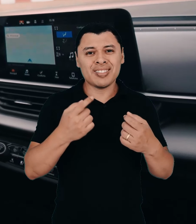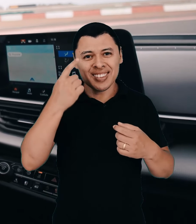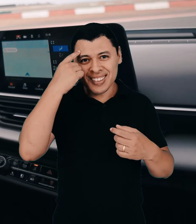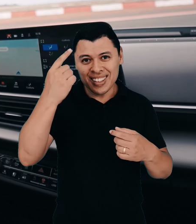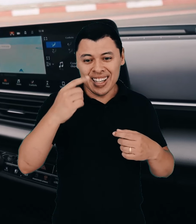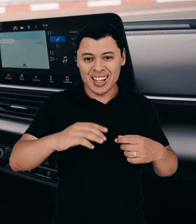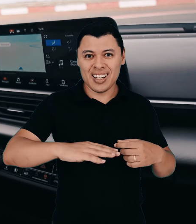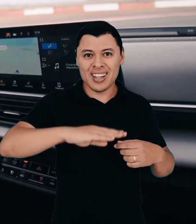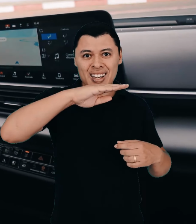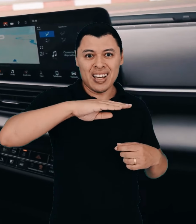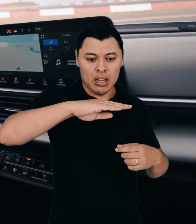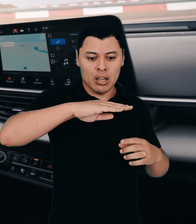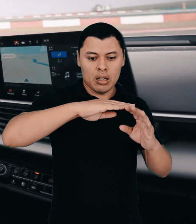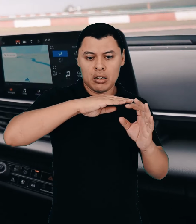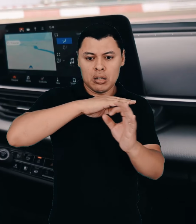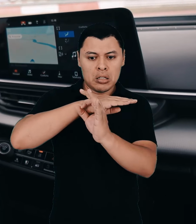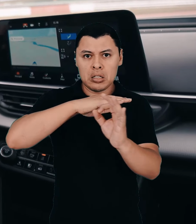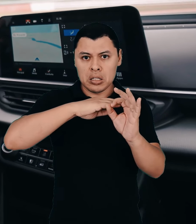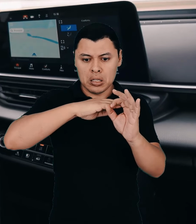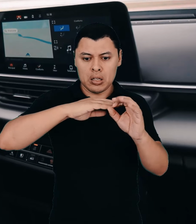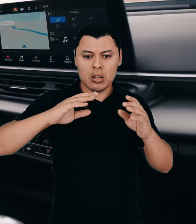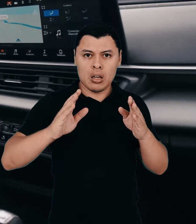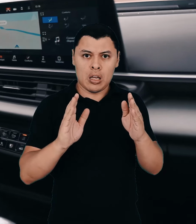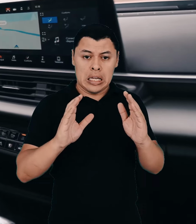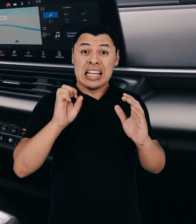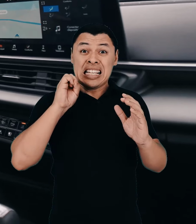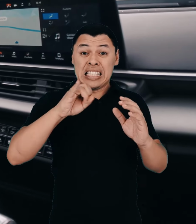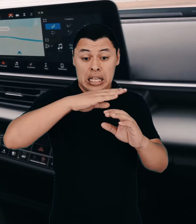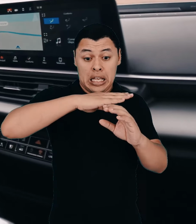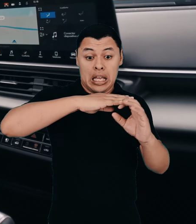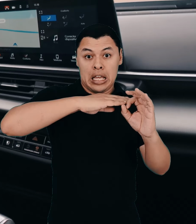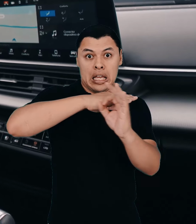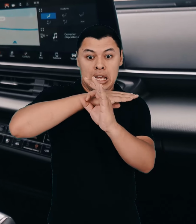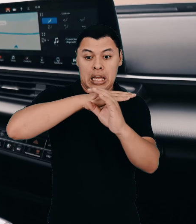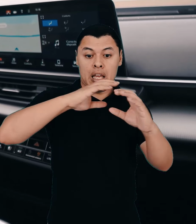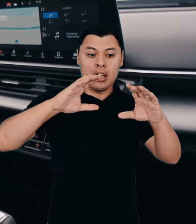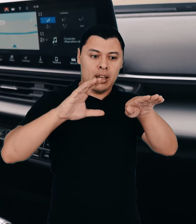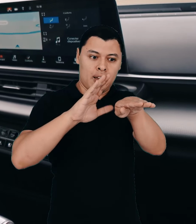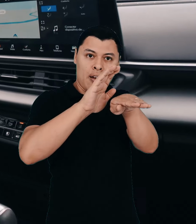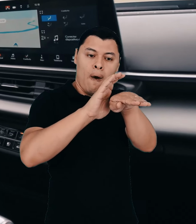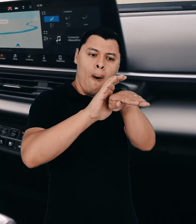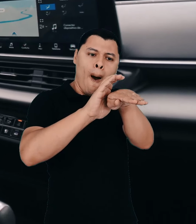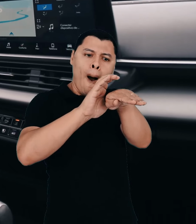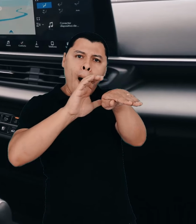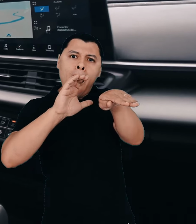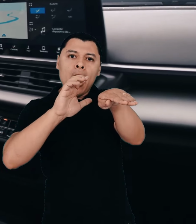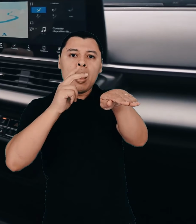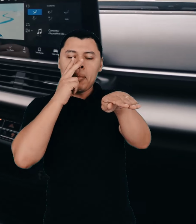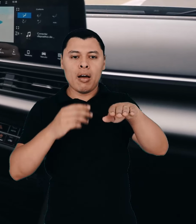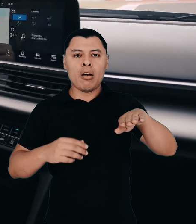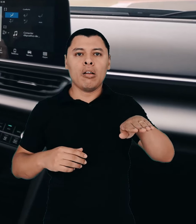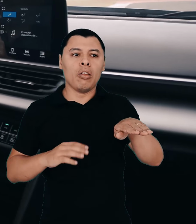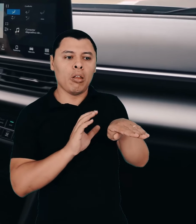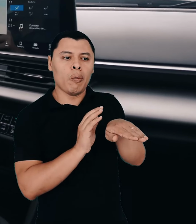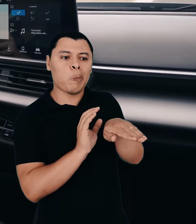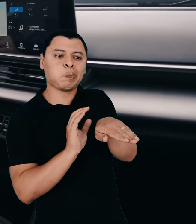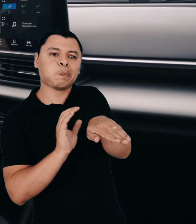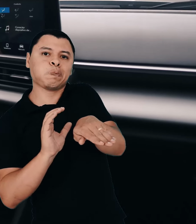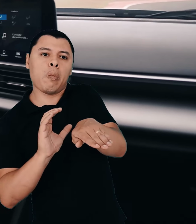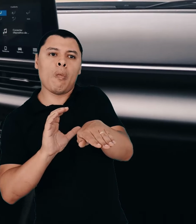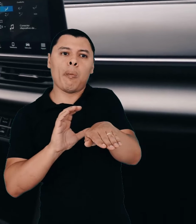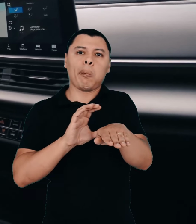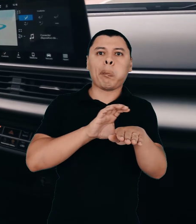2,53 m. Se no espaço traseiro pode causar alguma limitação, a gente vai avaliar o espaço traseiro daqui a pouquinho, né? Bem como um porta-malas.